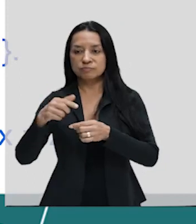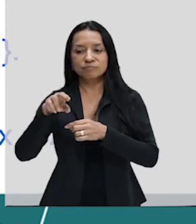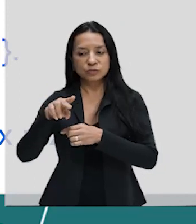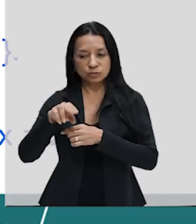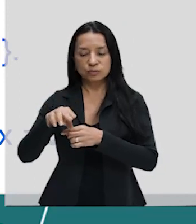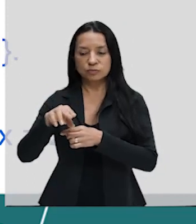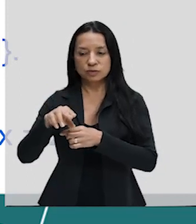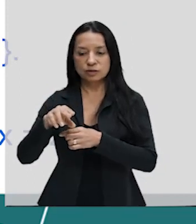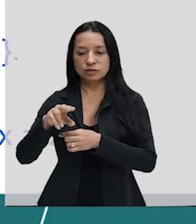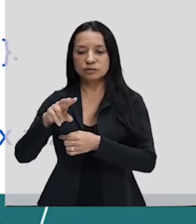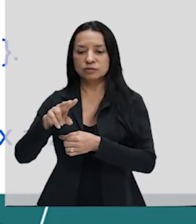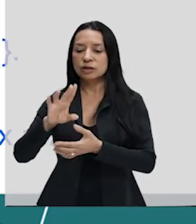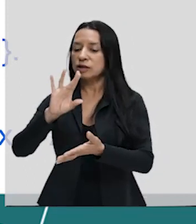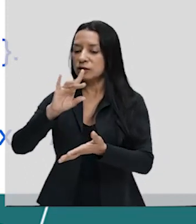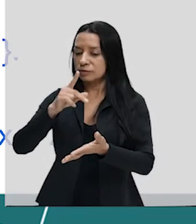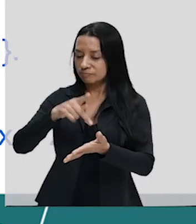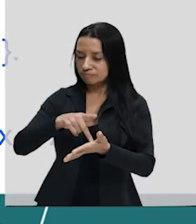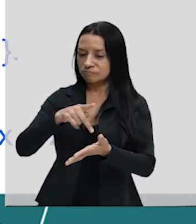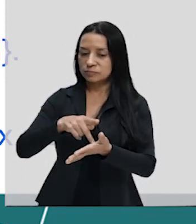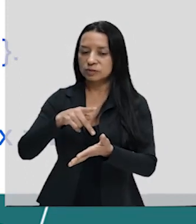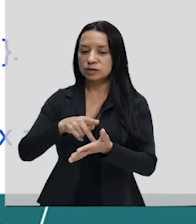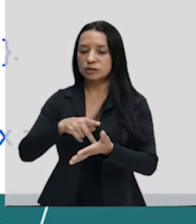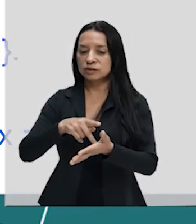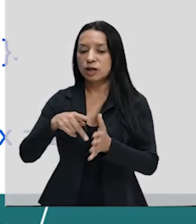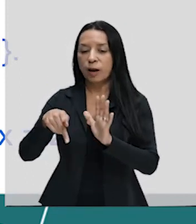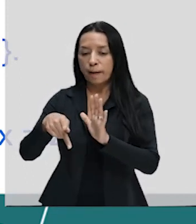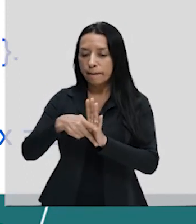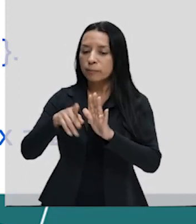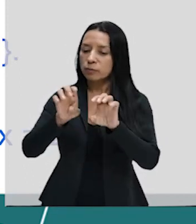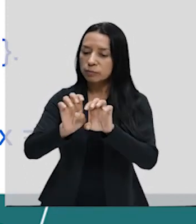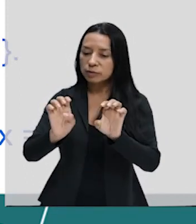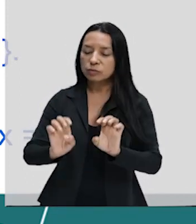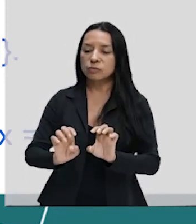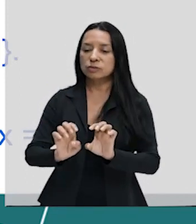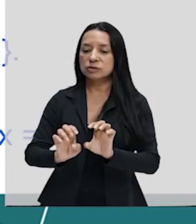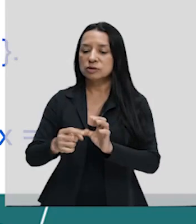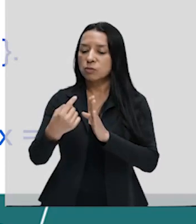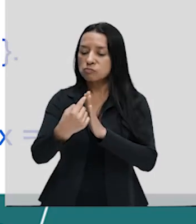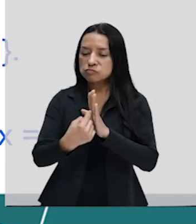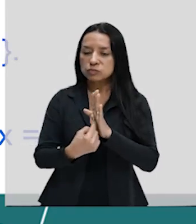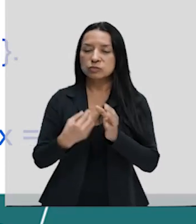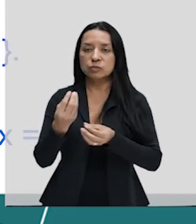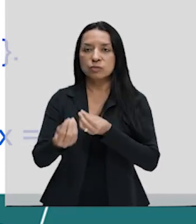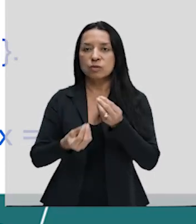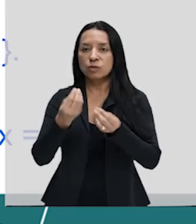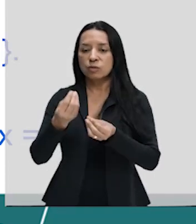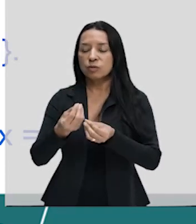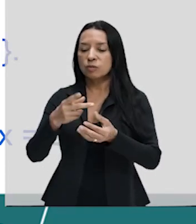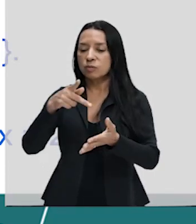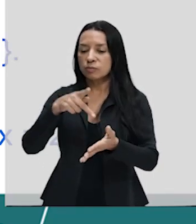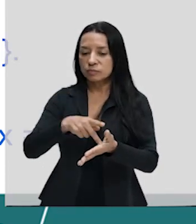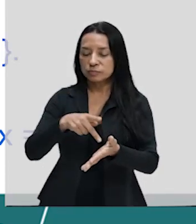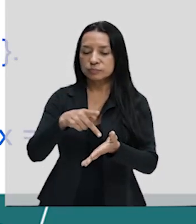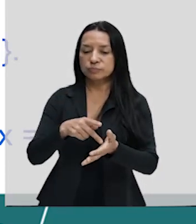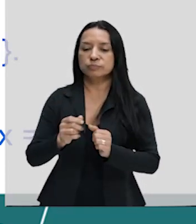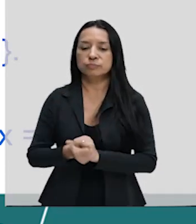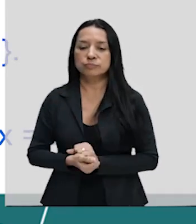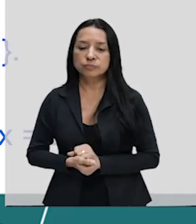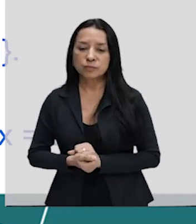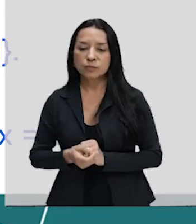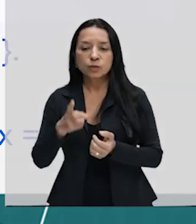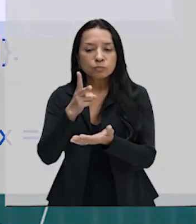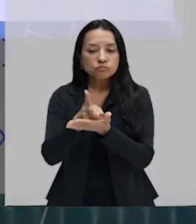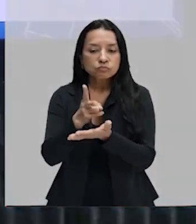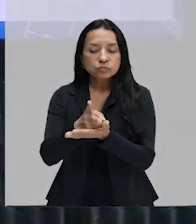Logo, a própria sentença, ela é classificada como verdadeira, tá bom? Então, vamos dar continuidade